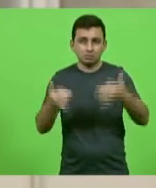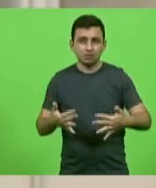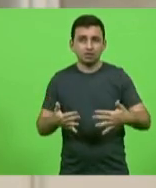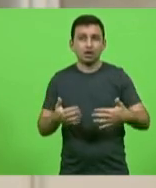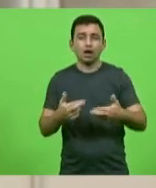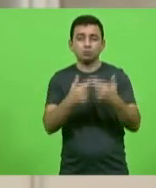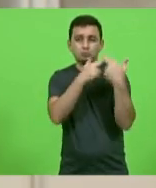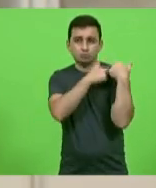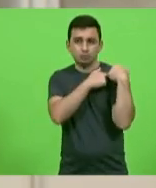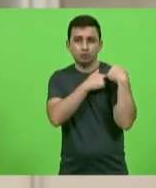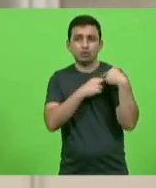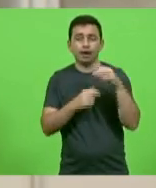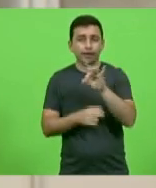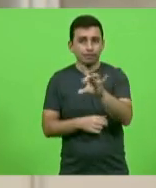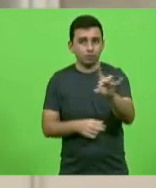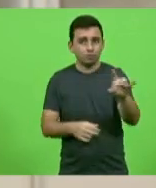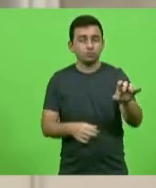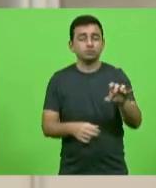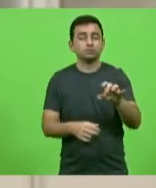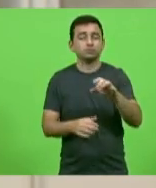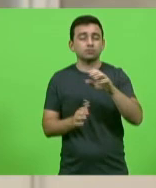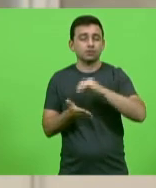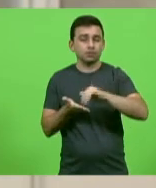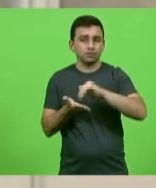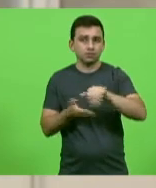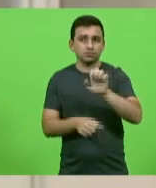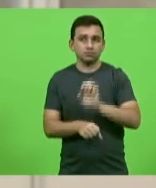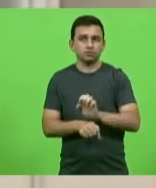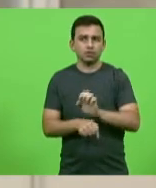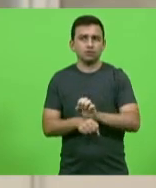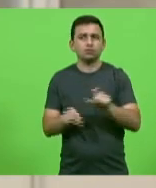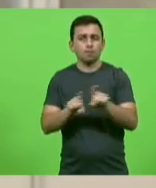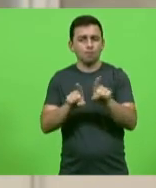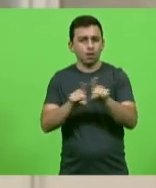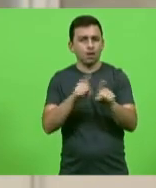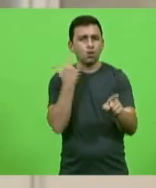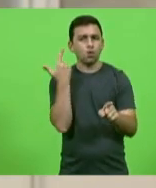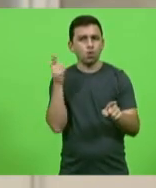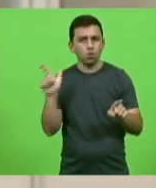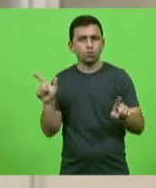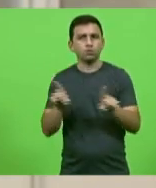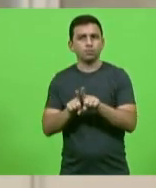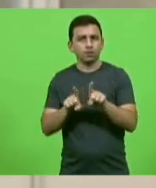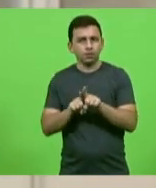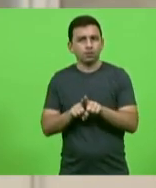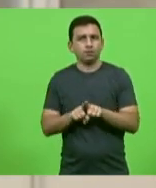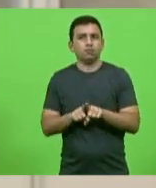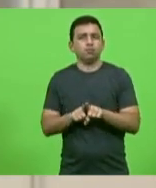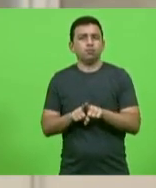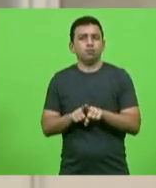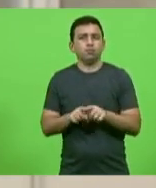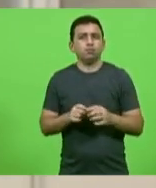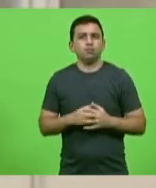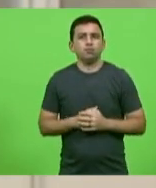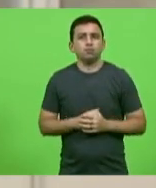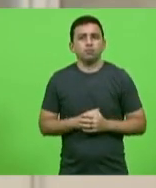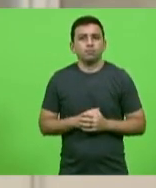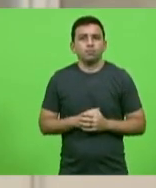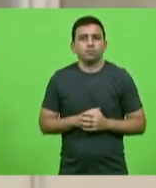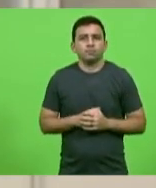dos secretários de estado além de outras estabelecidas nesta Constituição e nas